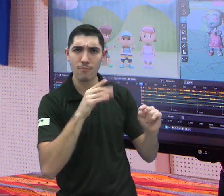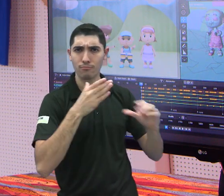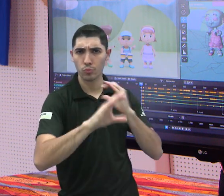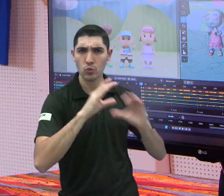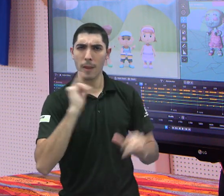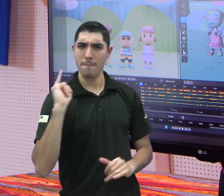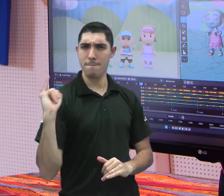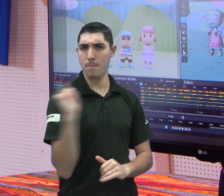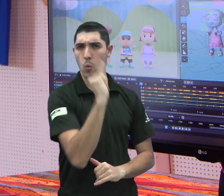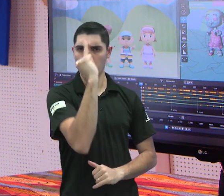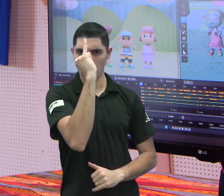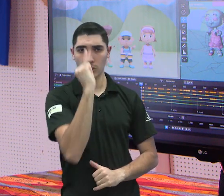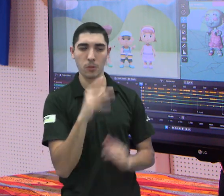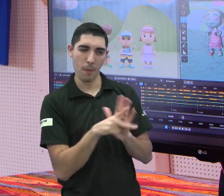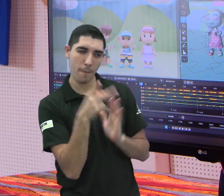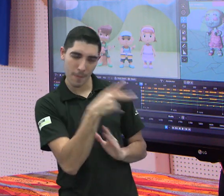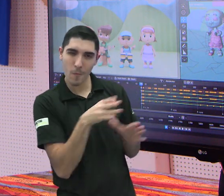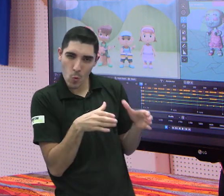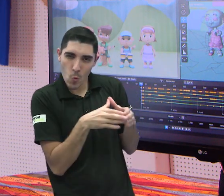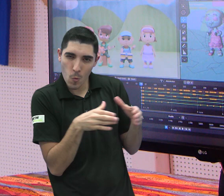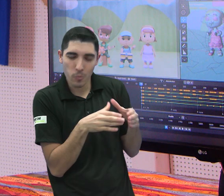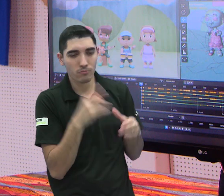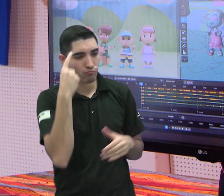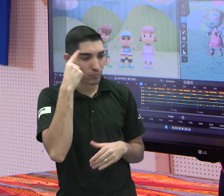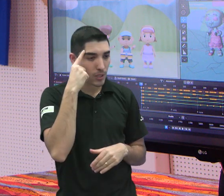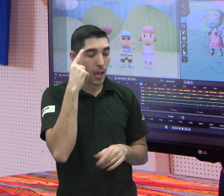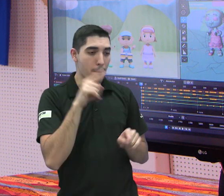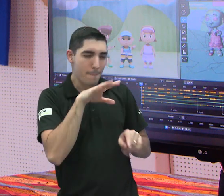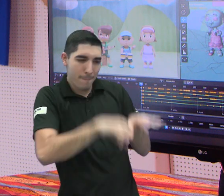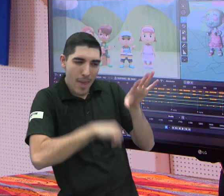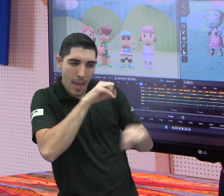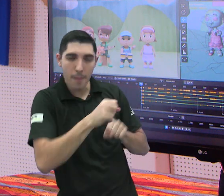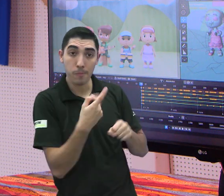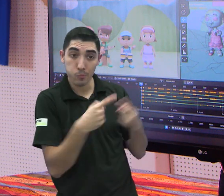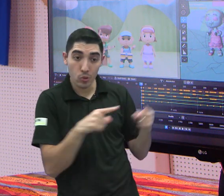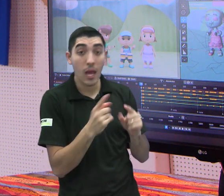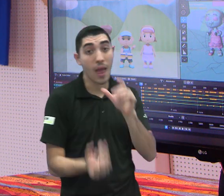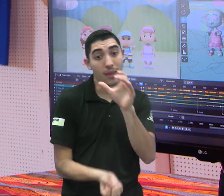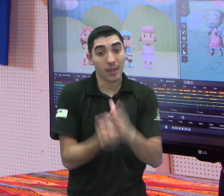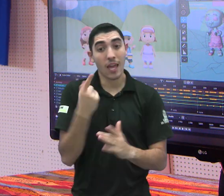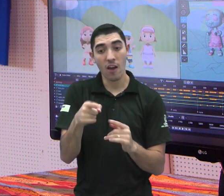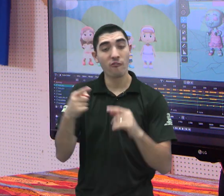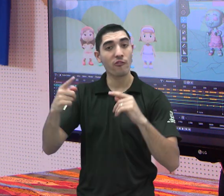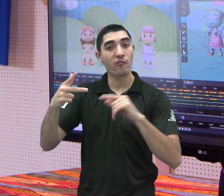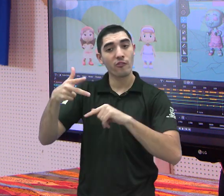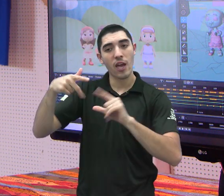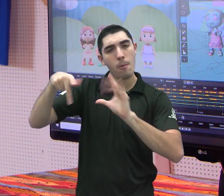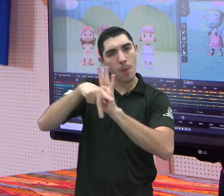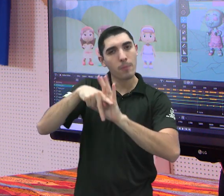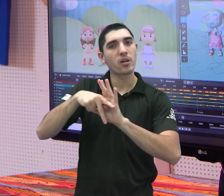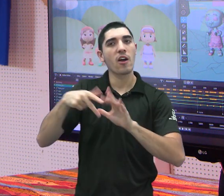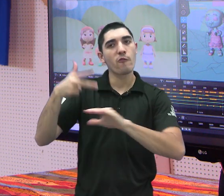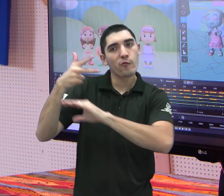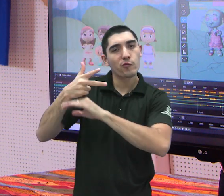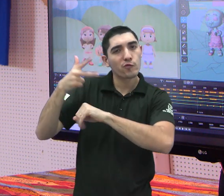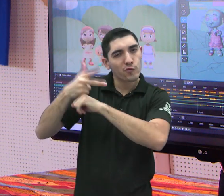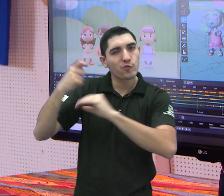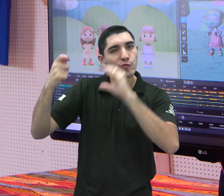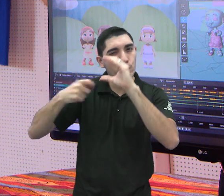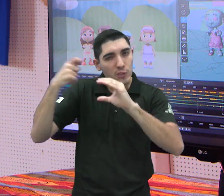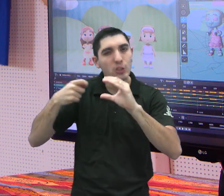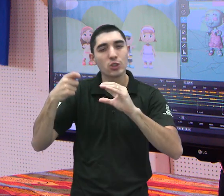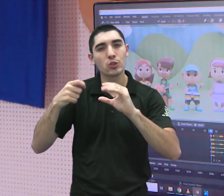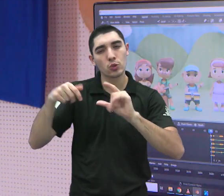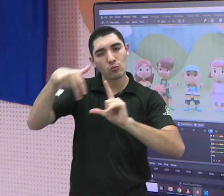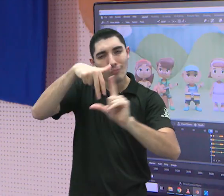mais marcaram das produções deles, né, para a gente construir videoclipes animados, né, para fazer essa homenagem aos 35 anos do